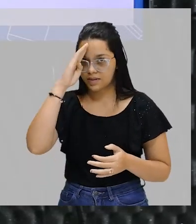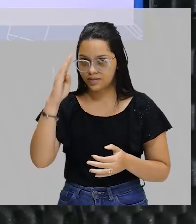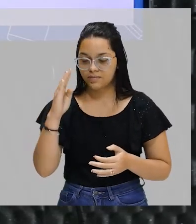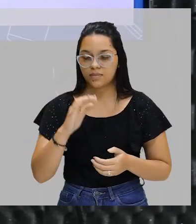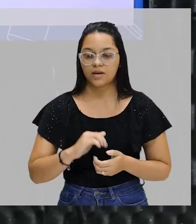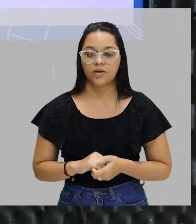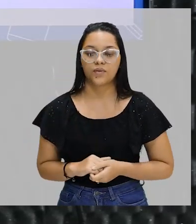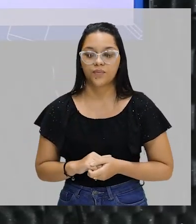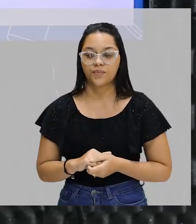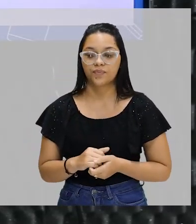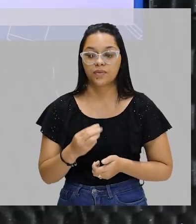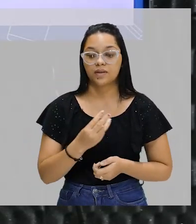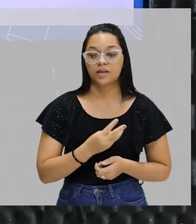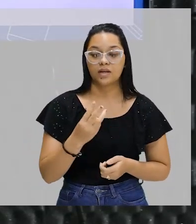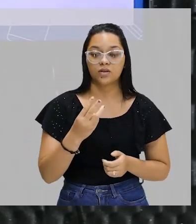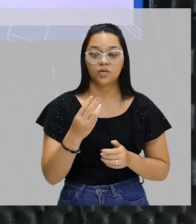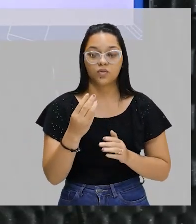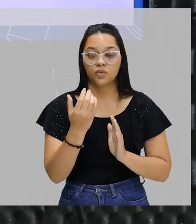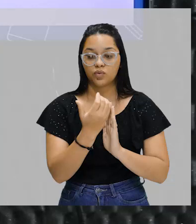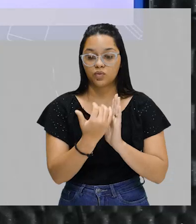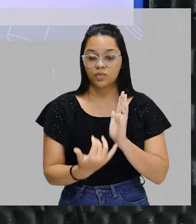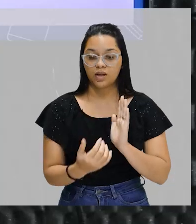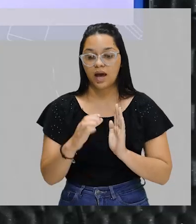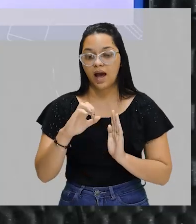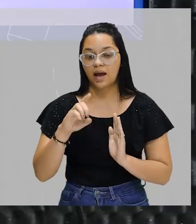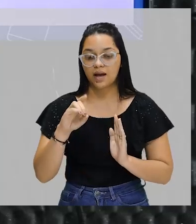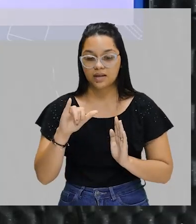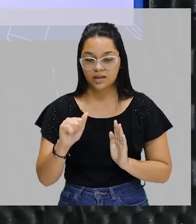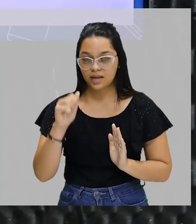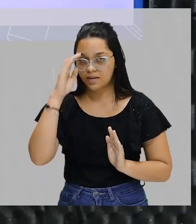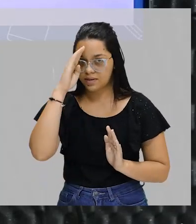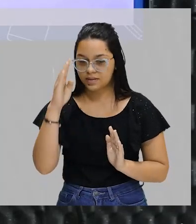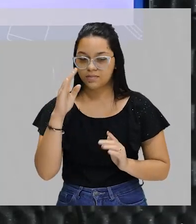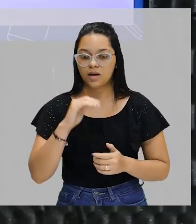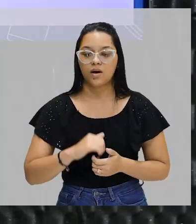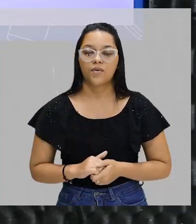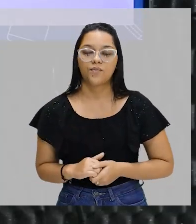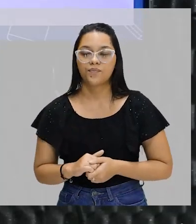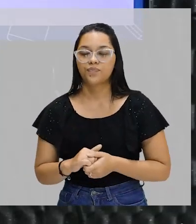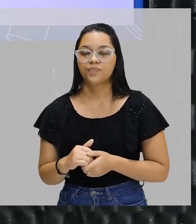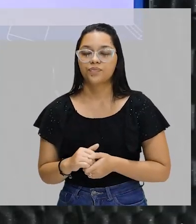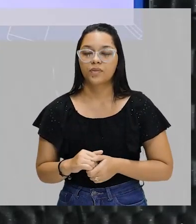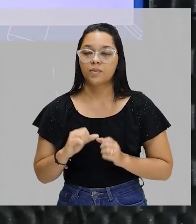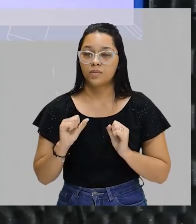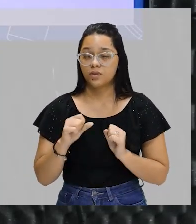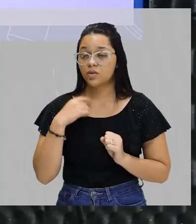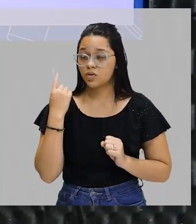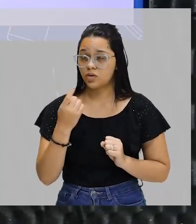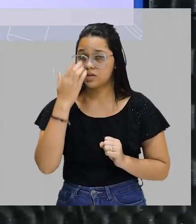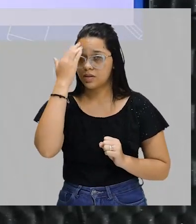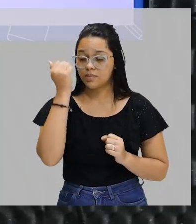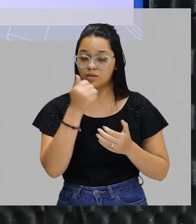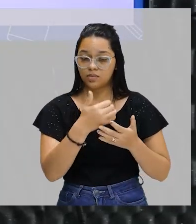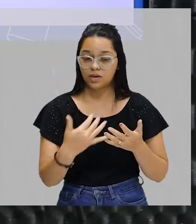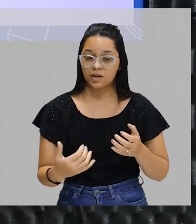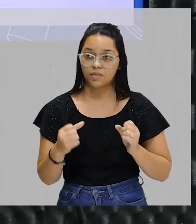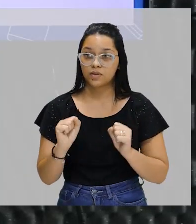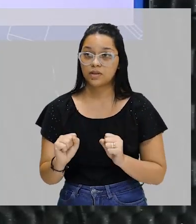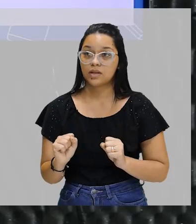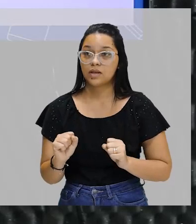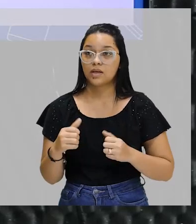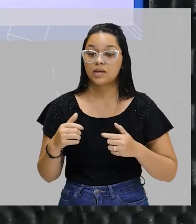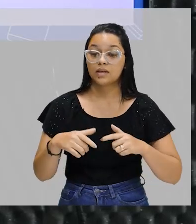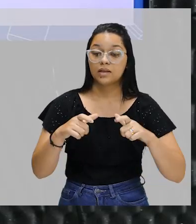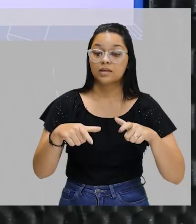principal. Depois, numerar a cadeia principal, né? Nós vamos numerar para